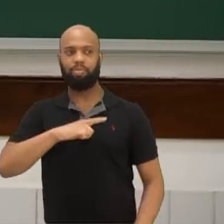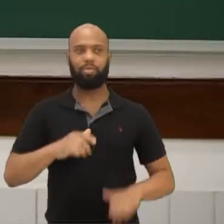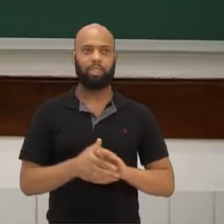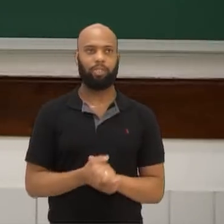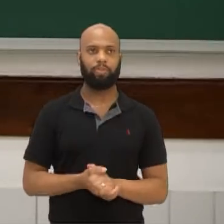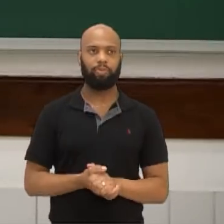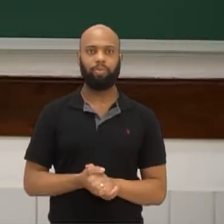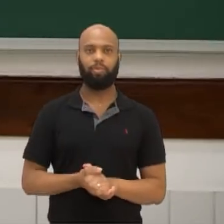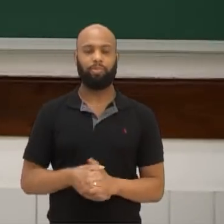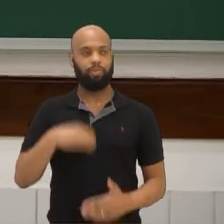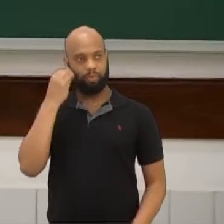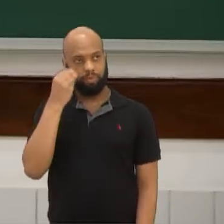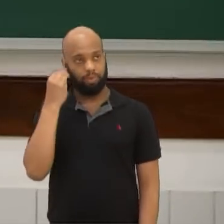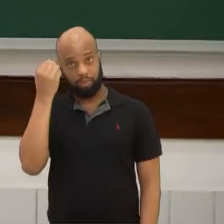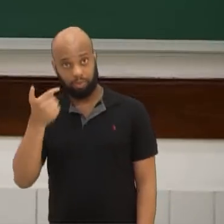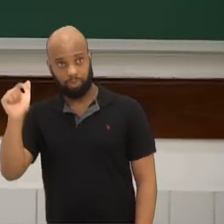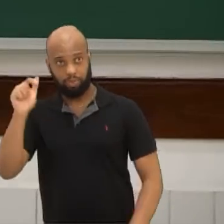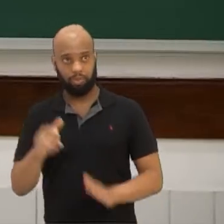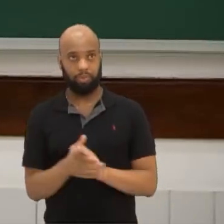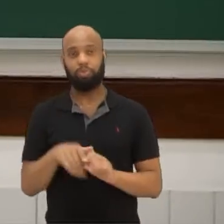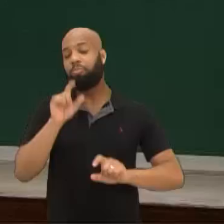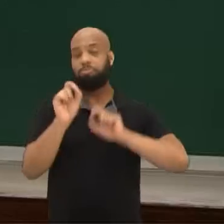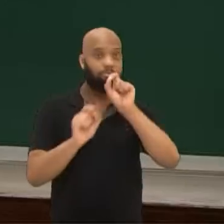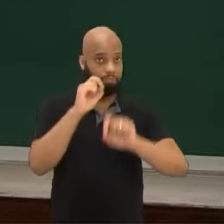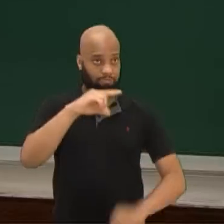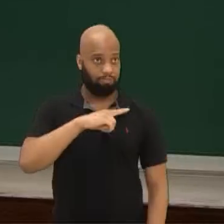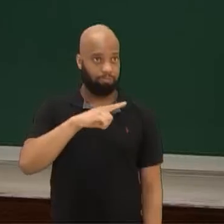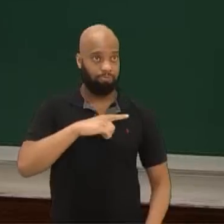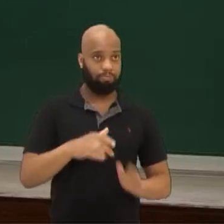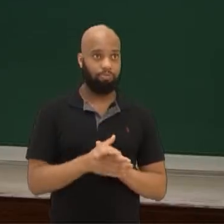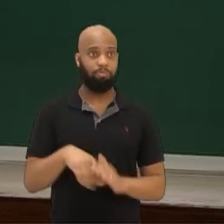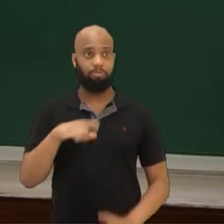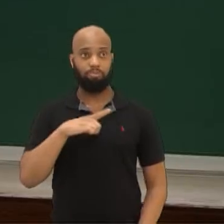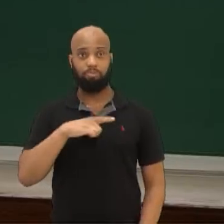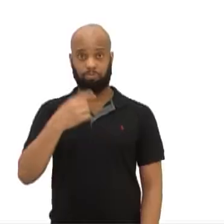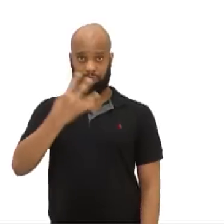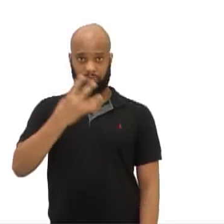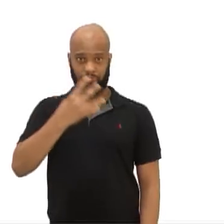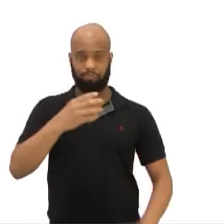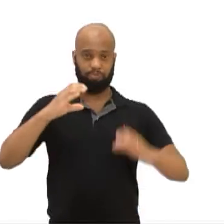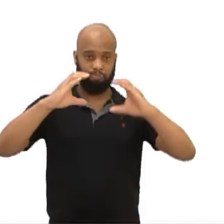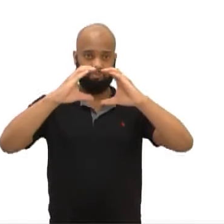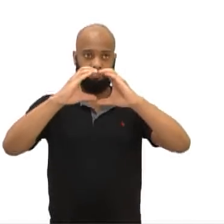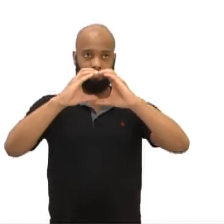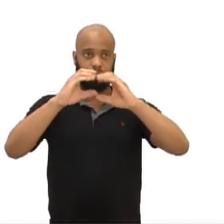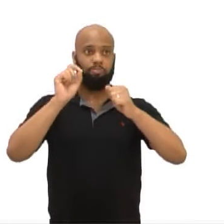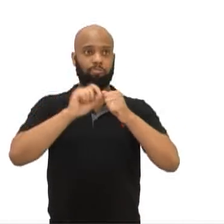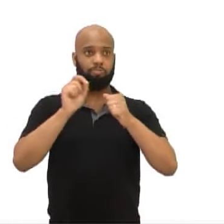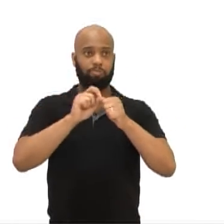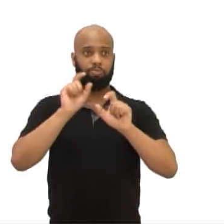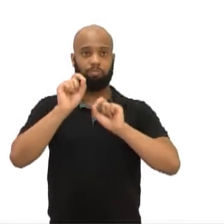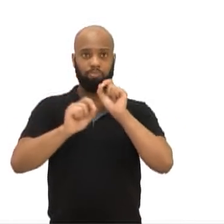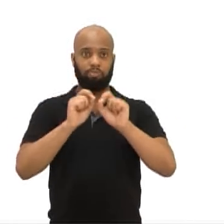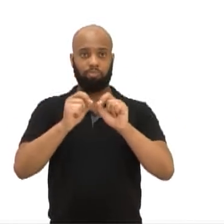nossa próxima experiência de hoje. A próxima é o quê? O quarto círculo. Dobrar ao meio 3